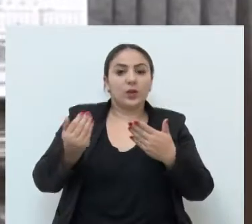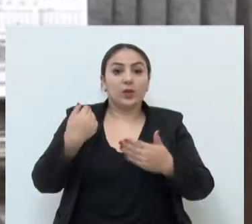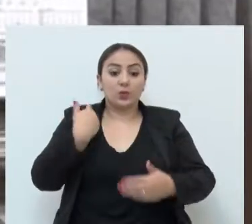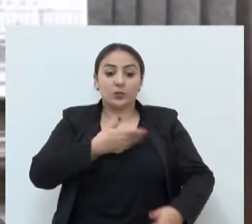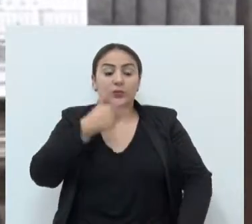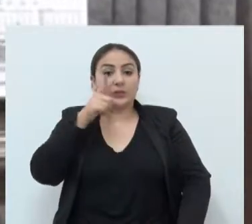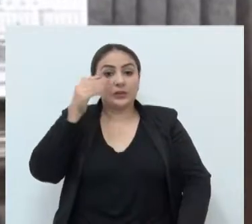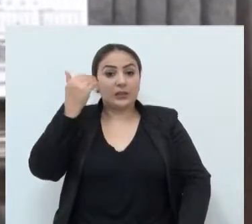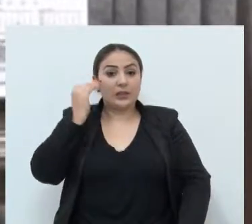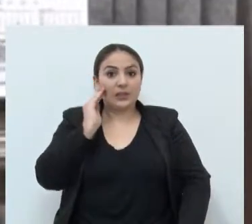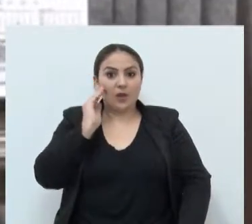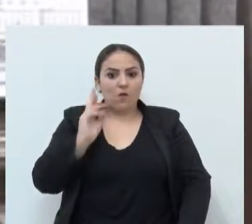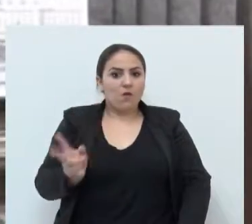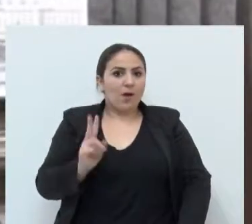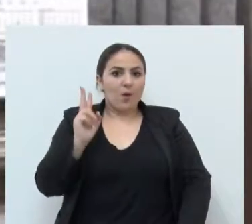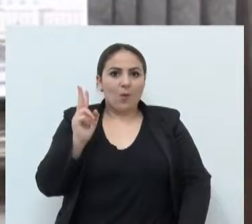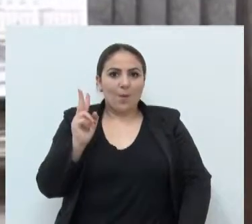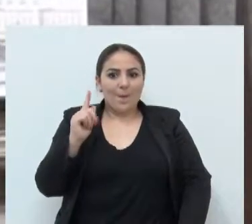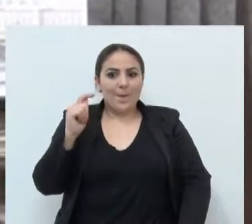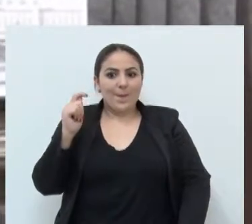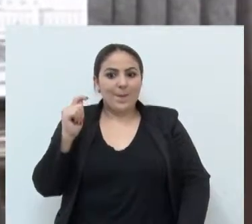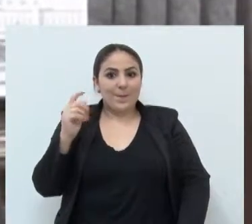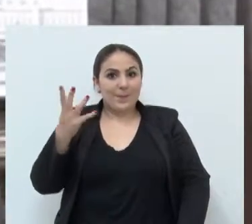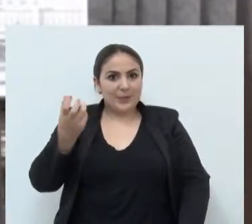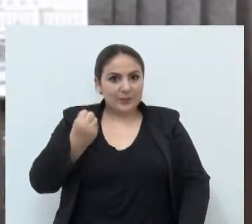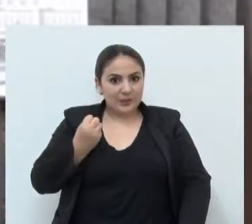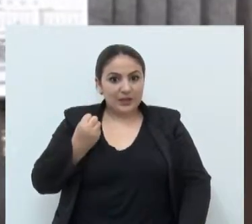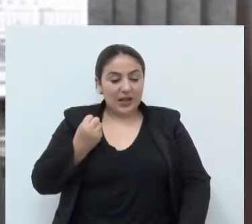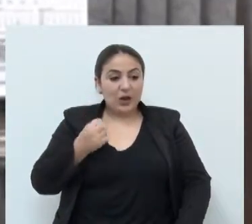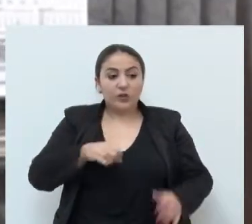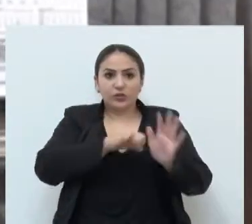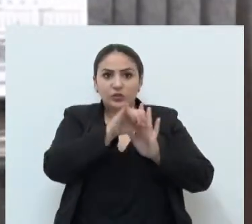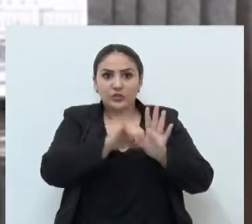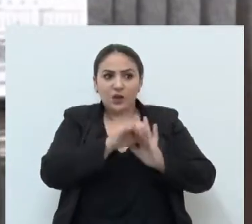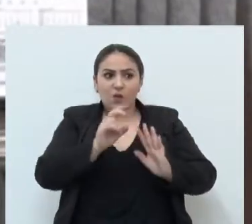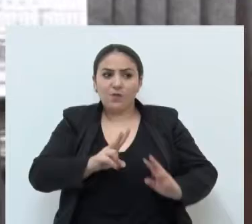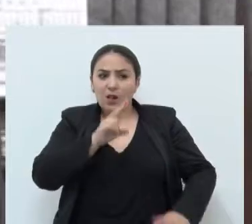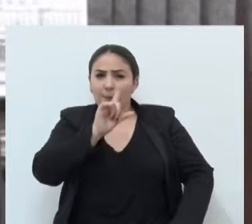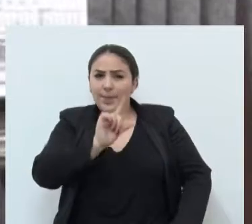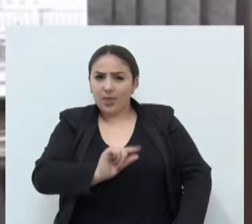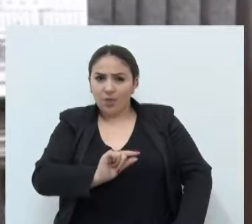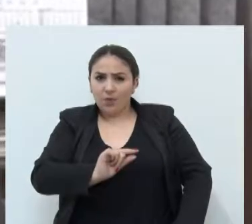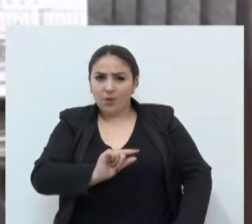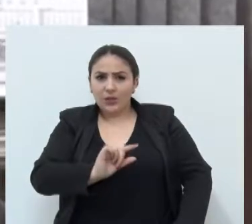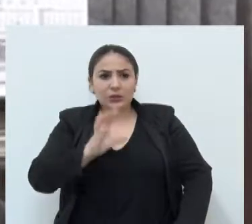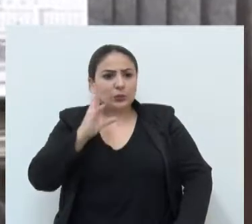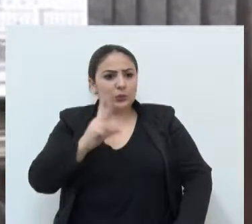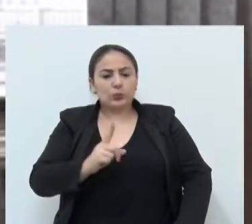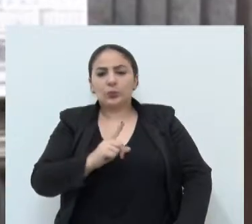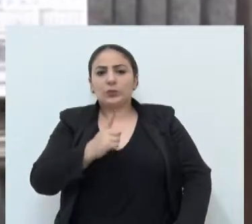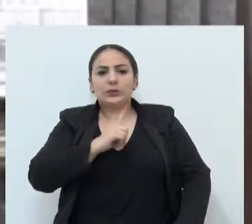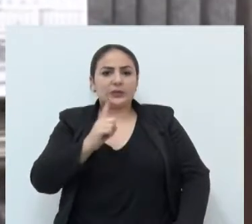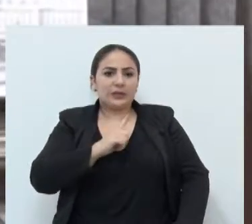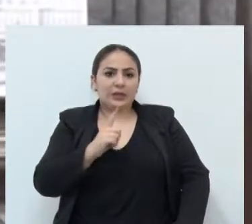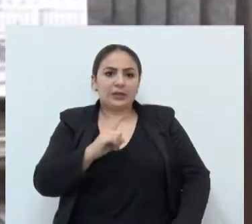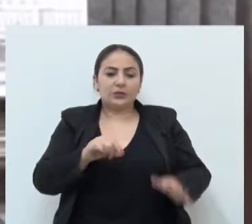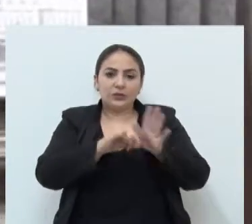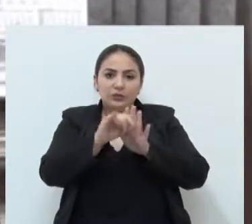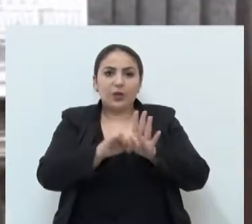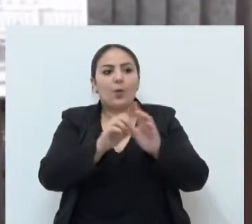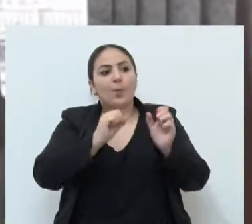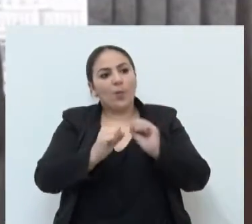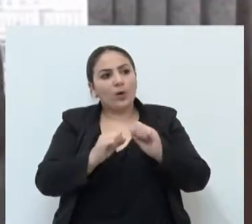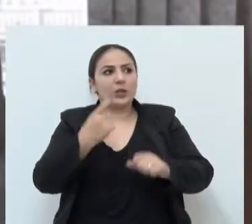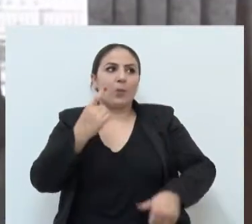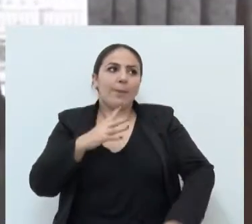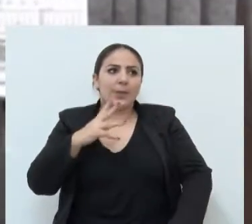entender que esse não será o valor liquidado. A licitação ela é pelo menor preço, com os quesitos que estarão no edital. Então